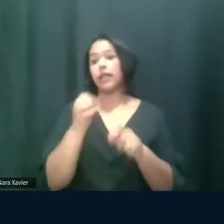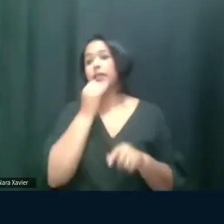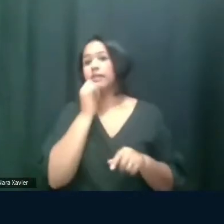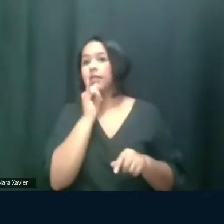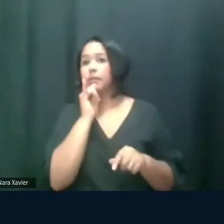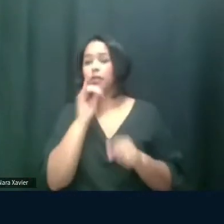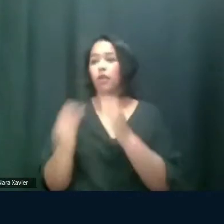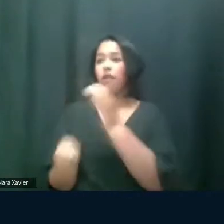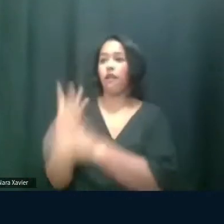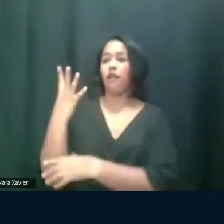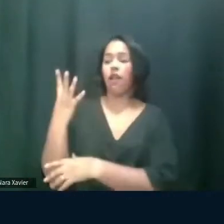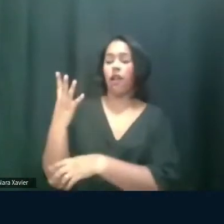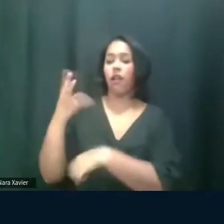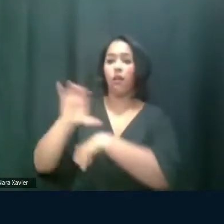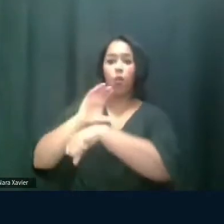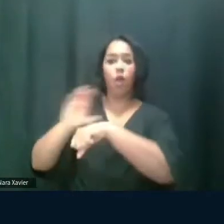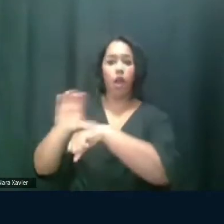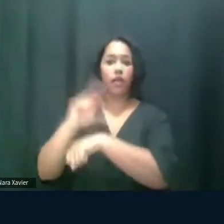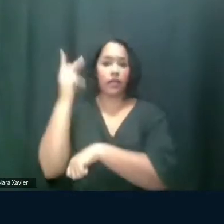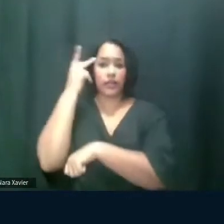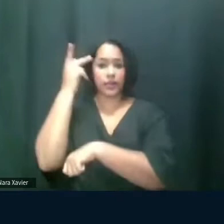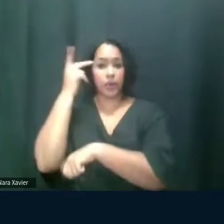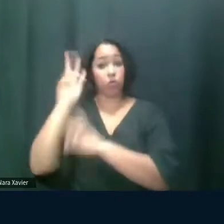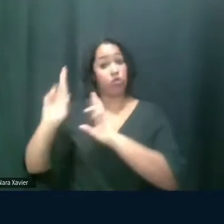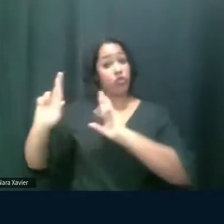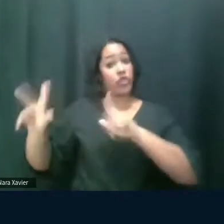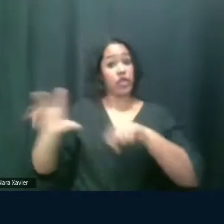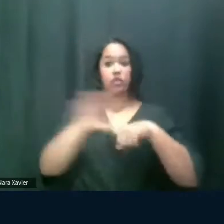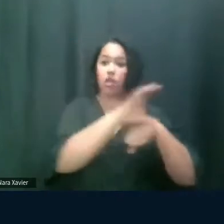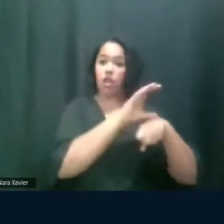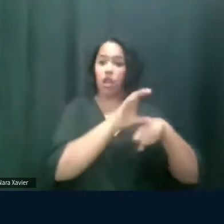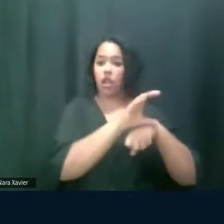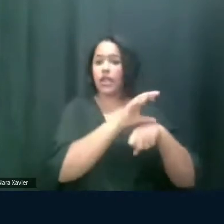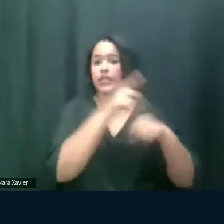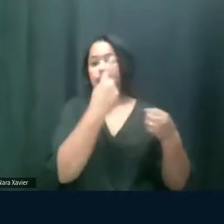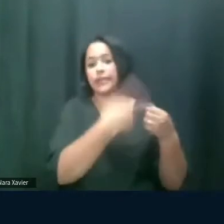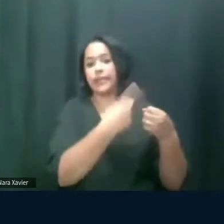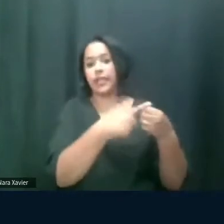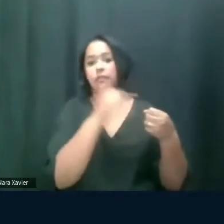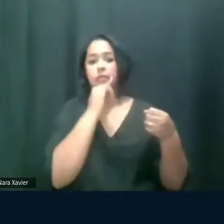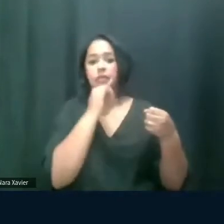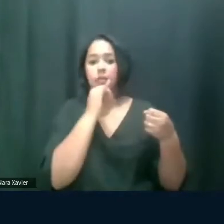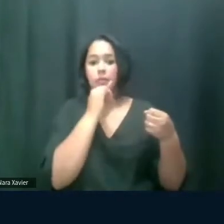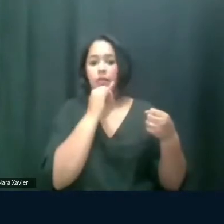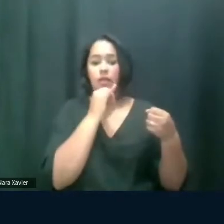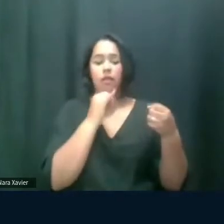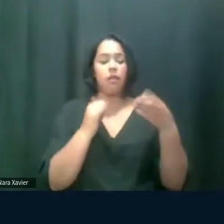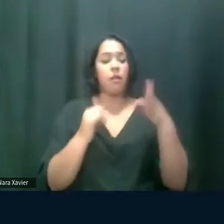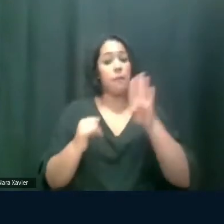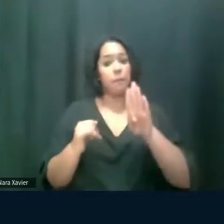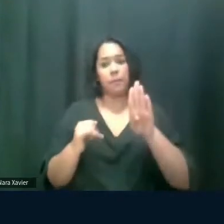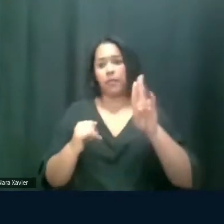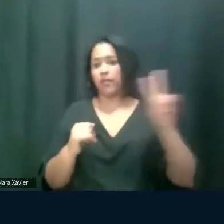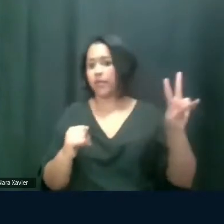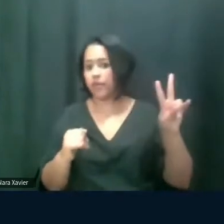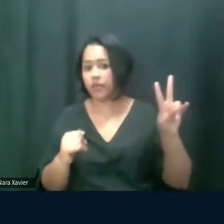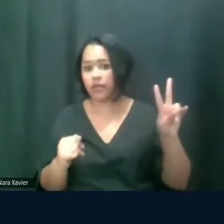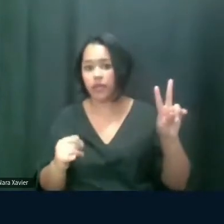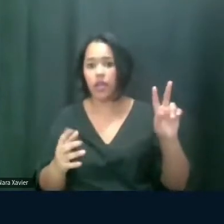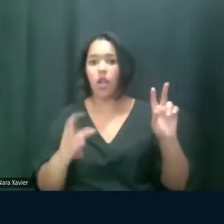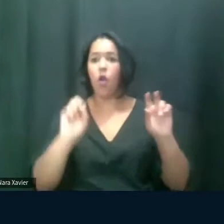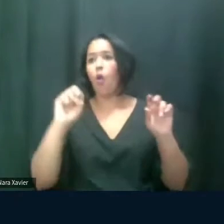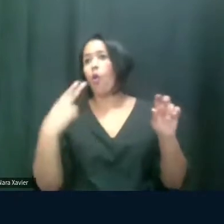São Paulo, na cidade de São Paulo, é muito diferente de montar um CAIS na cidade de Boa Vista, ou